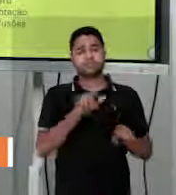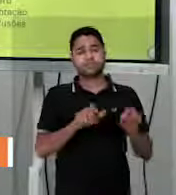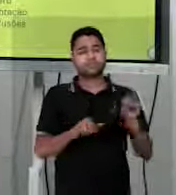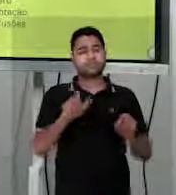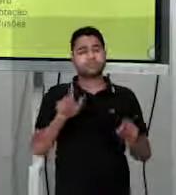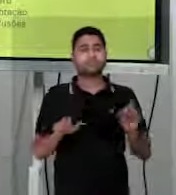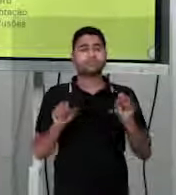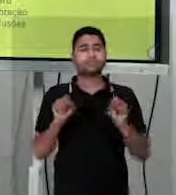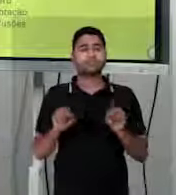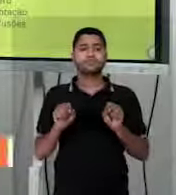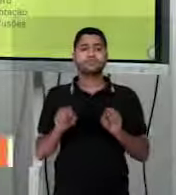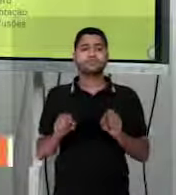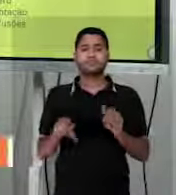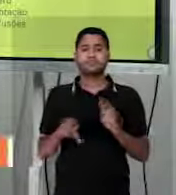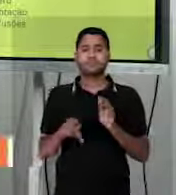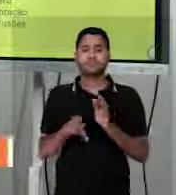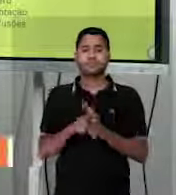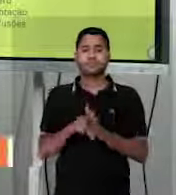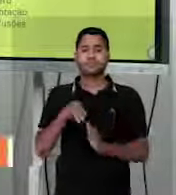uma miocardite,